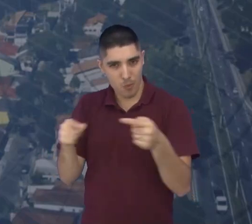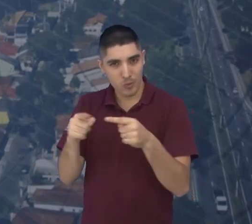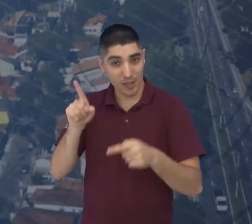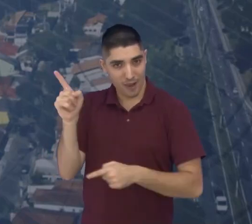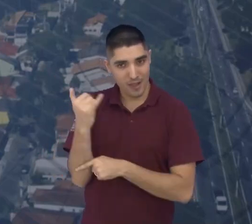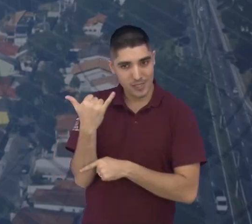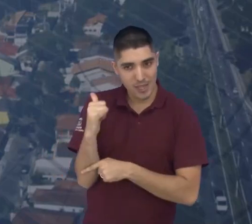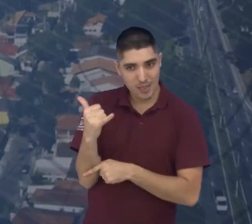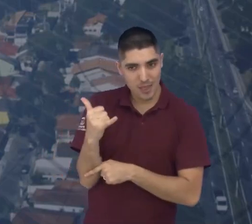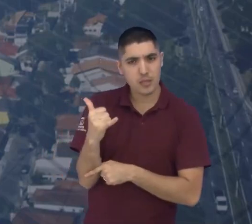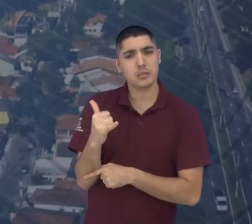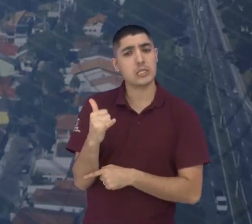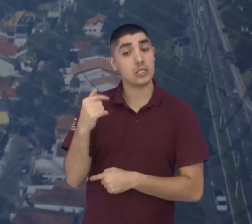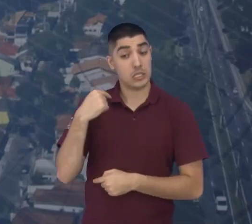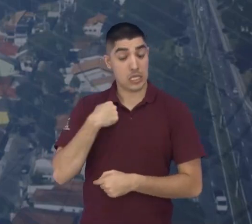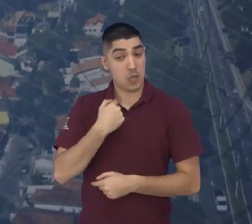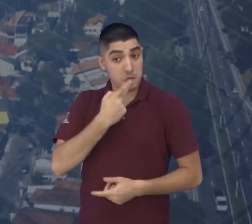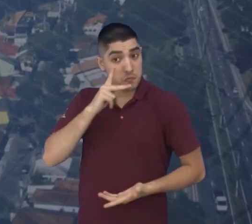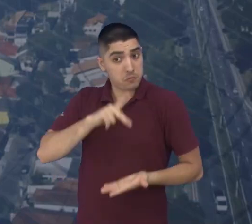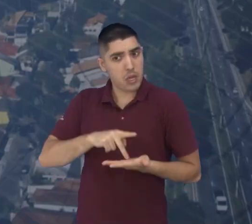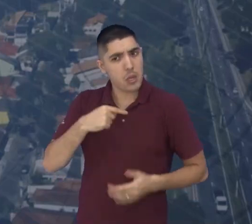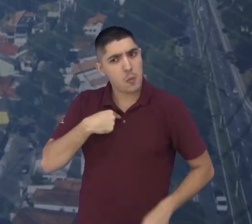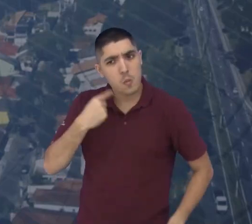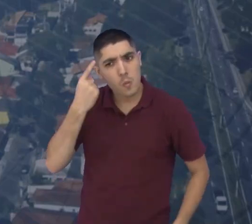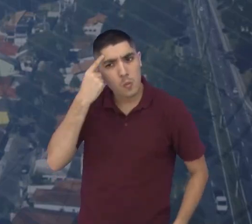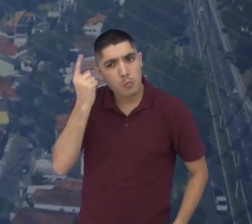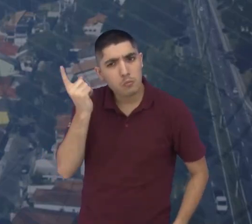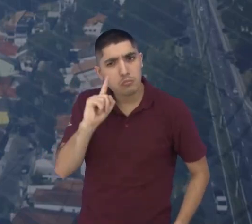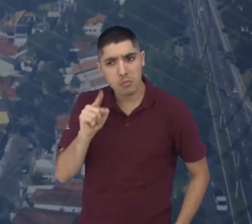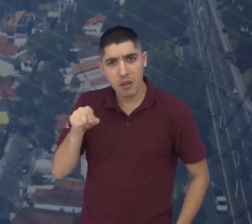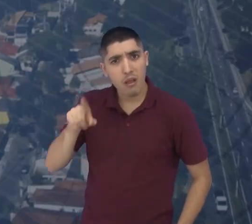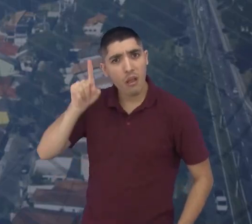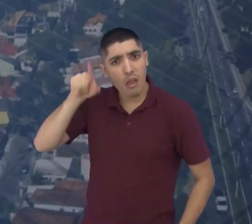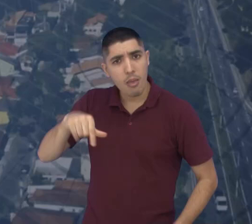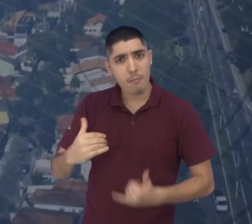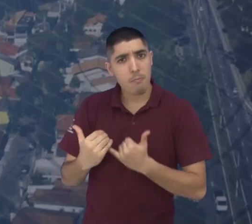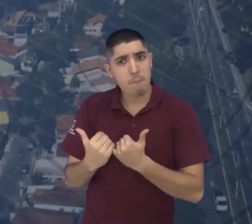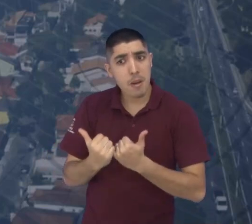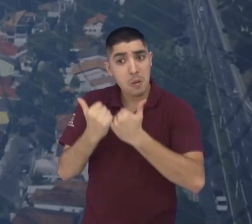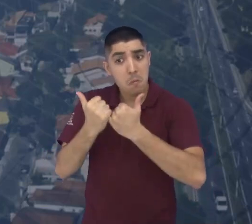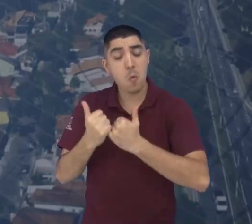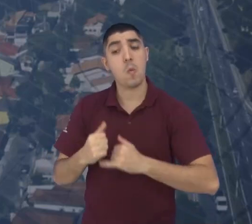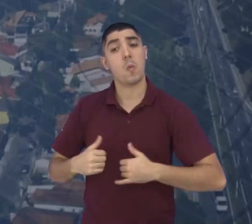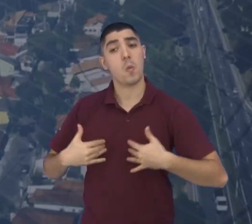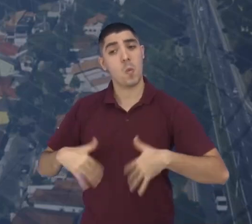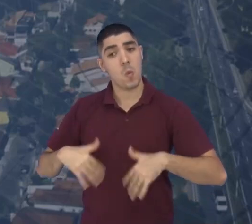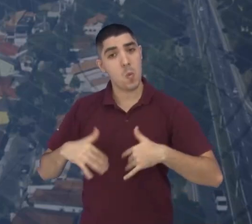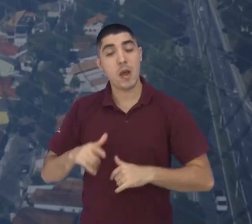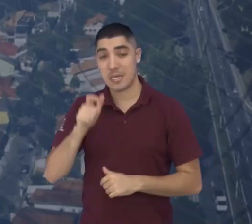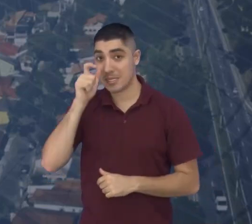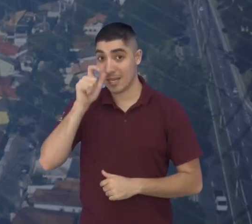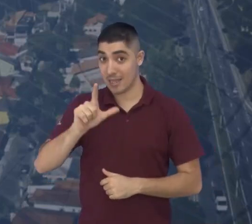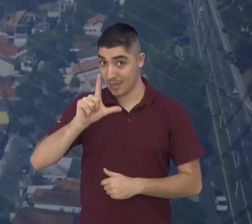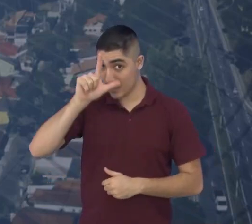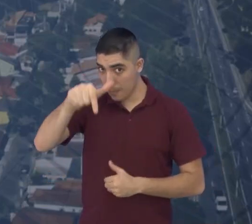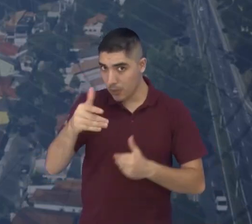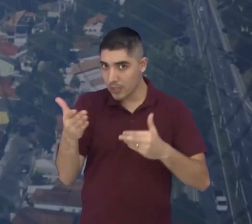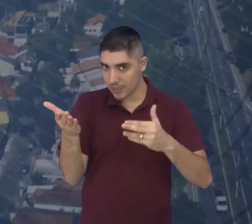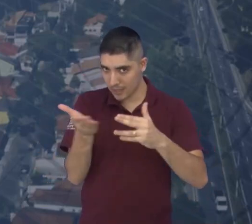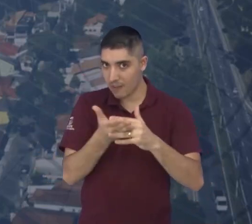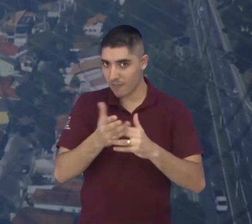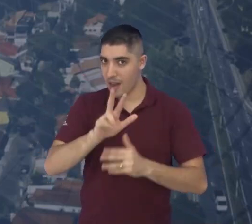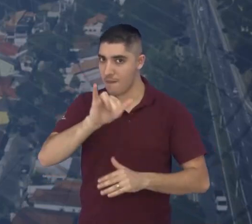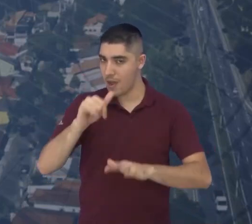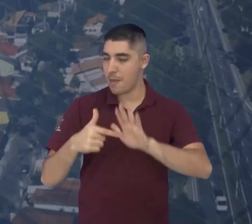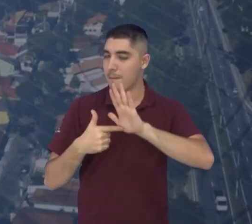né, não sabiam, para mim também, eu confesso, não sabia que era patrimônio aqui da cidade, bem interessante. Já no próximo bloco a gente vai assistir